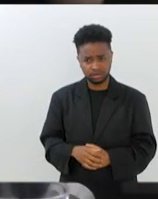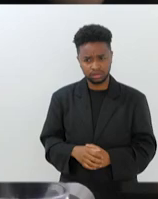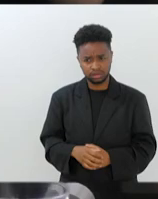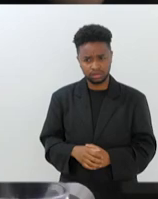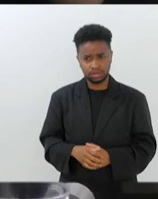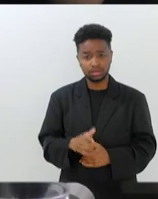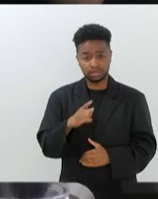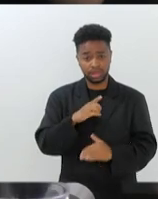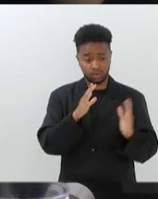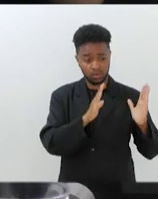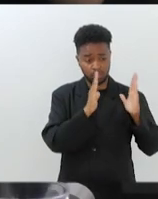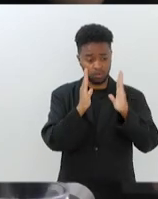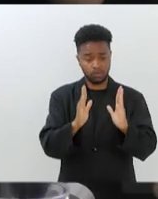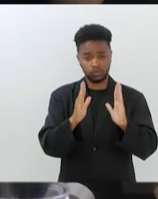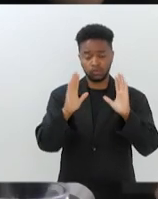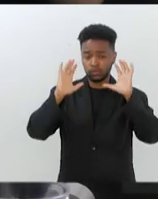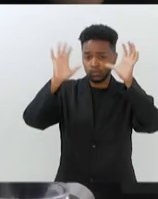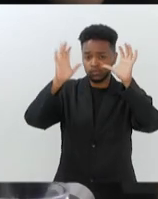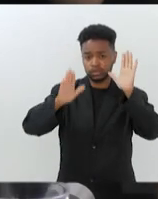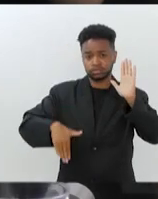do vôlei de